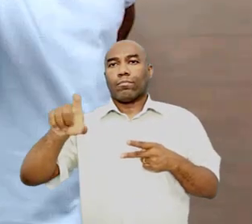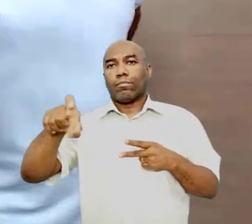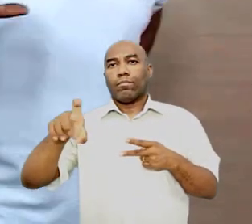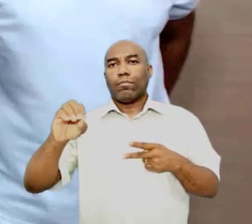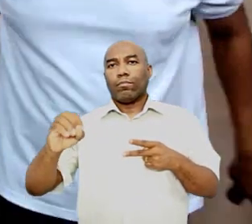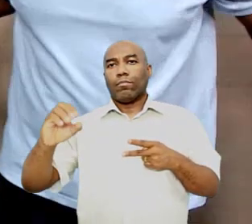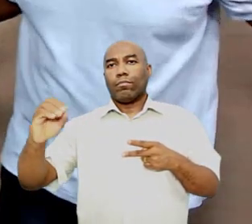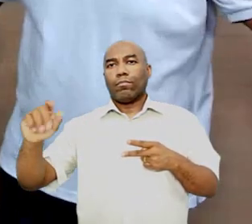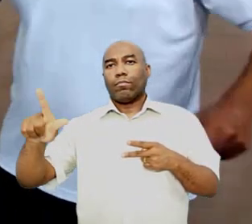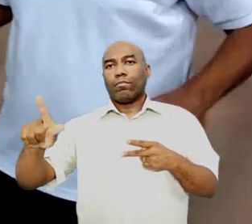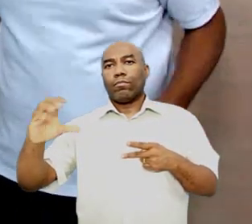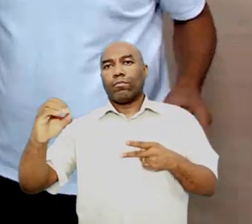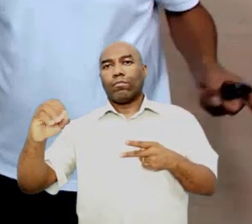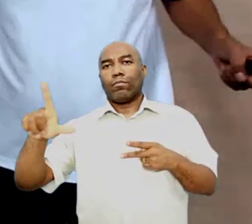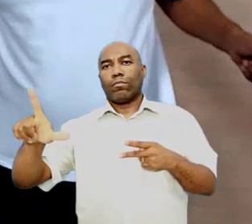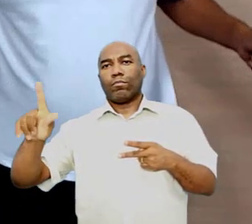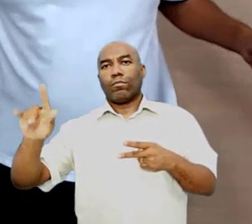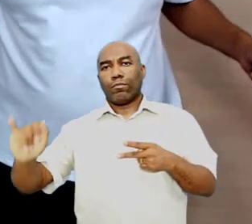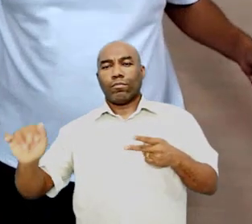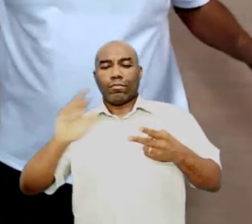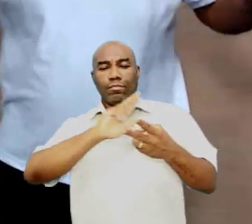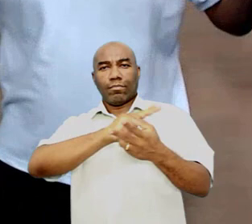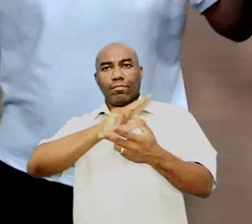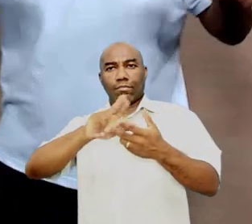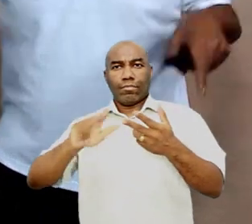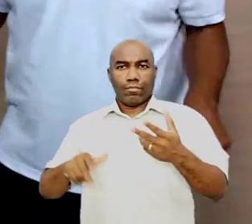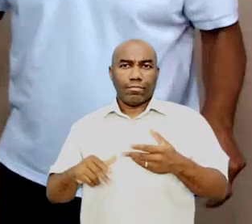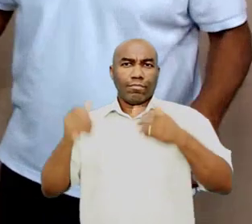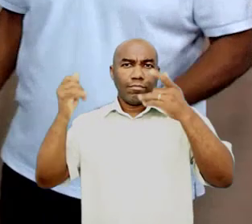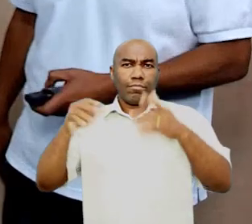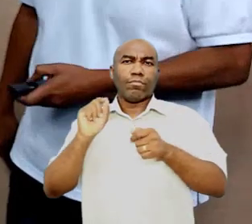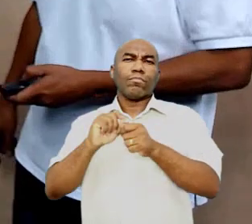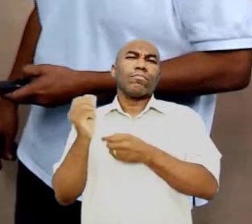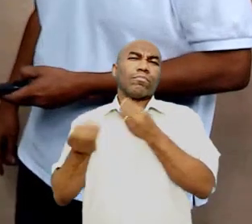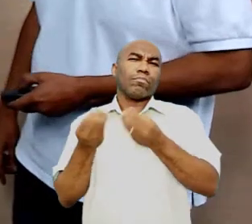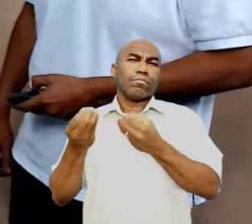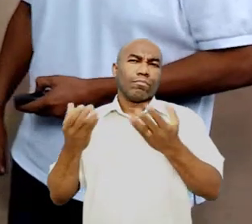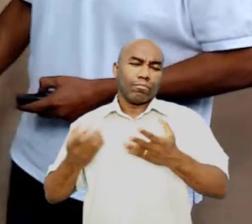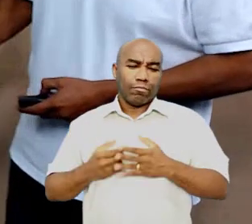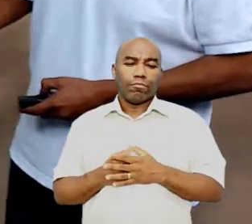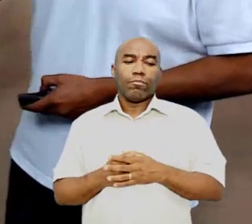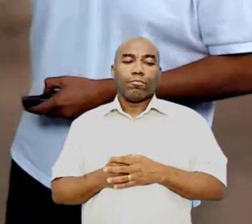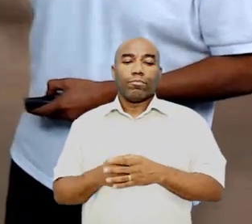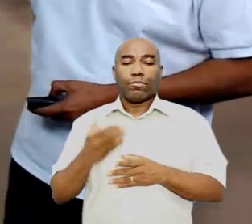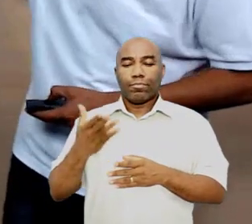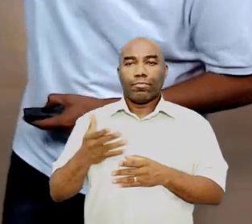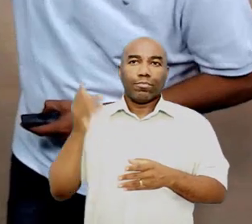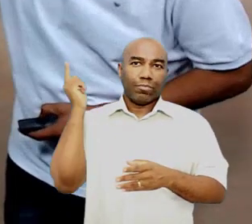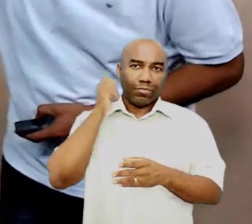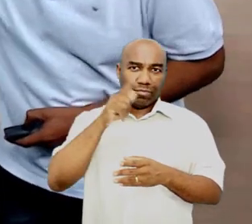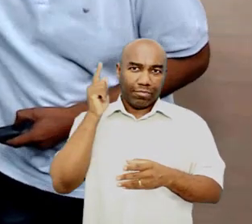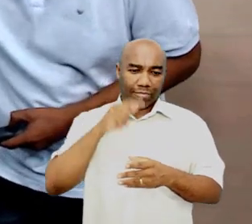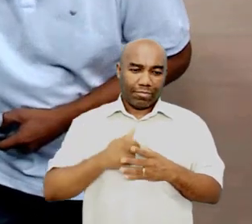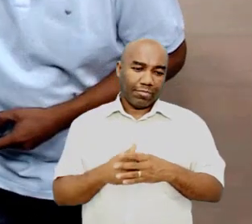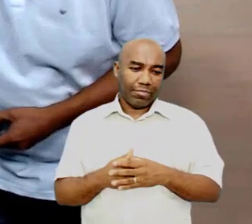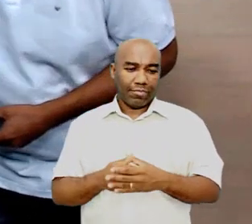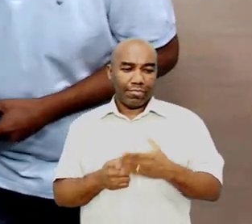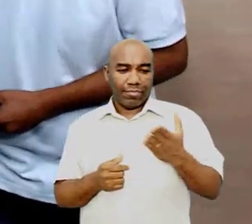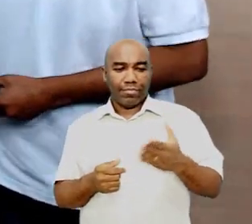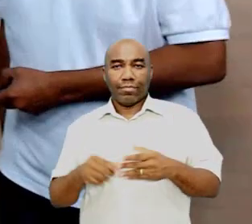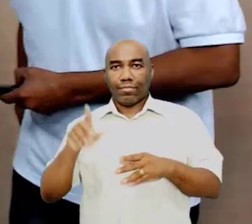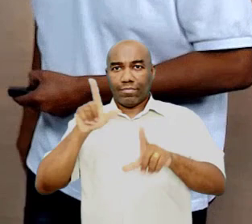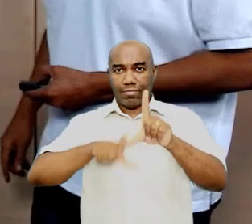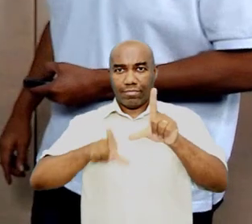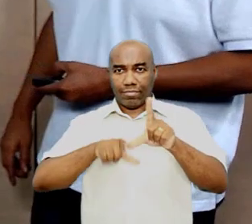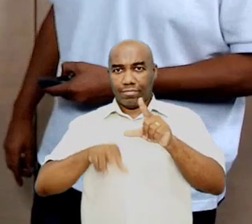complexo de Golgi. Então, tem várias opções para montar essa cápsula. Matou a letra